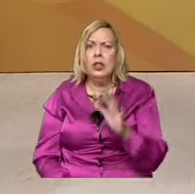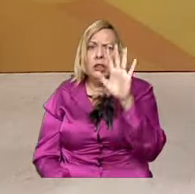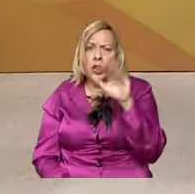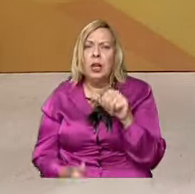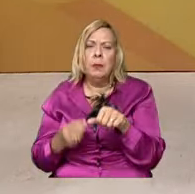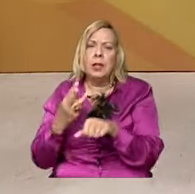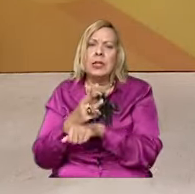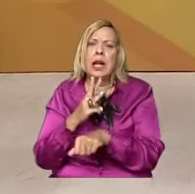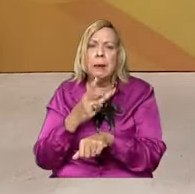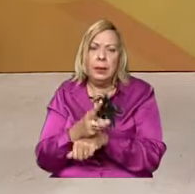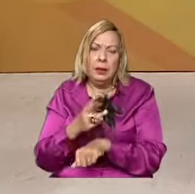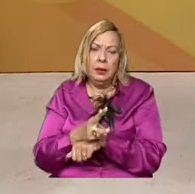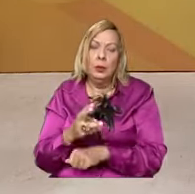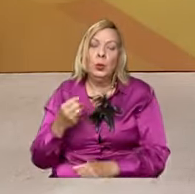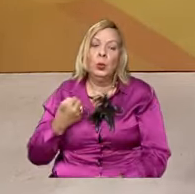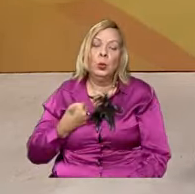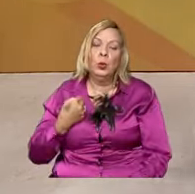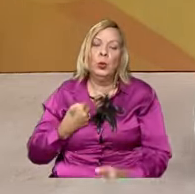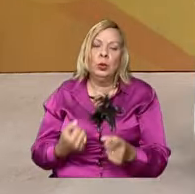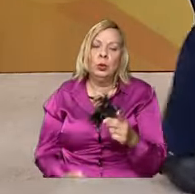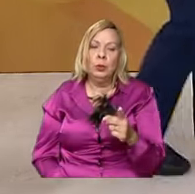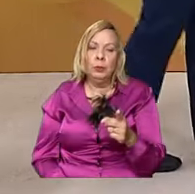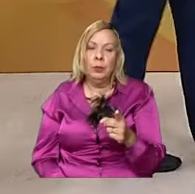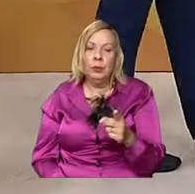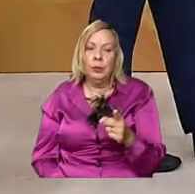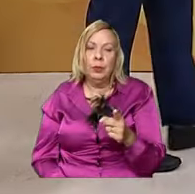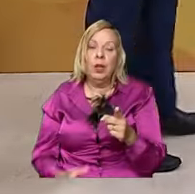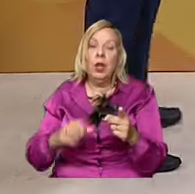zap! Chama no zap, o número é o